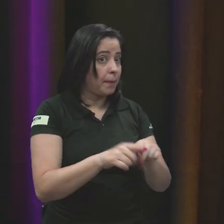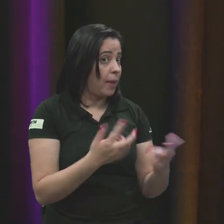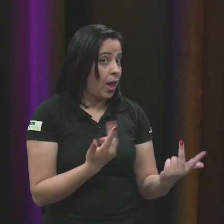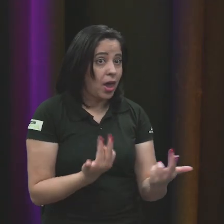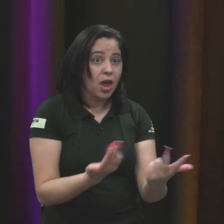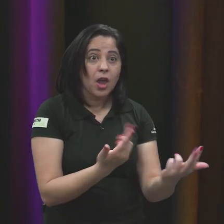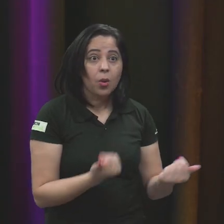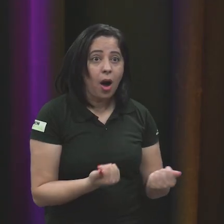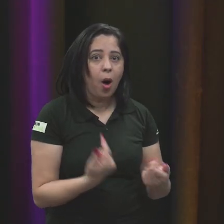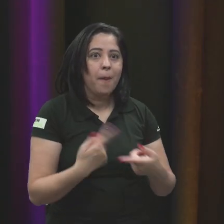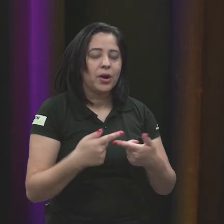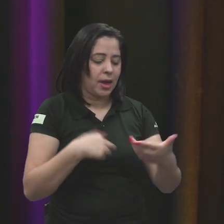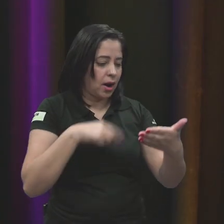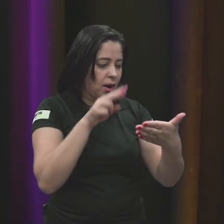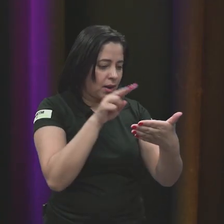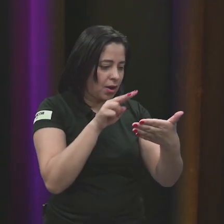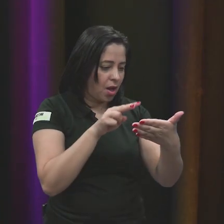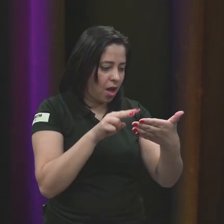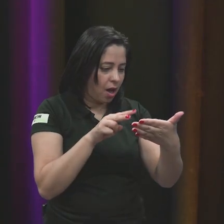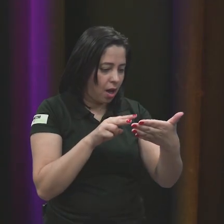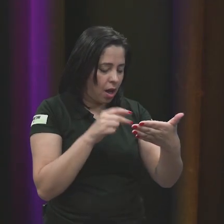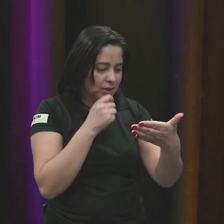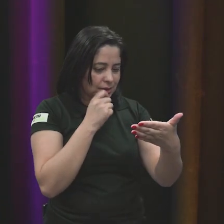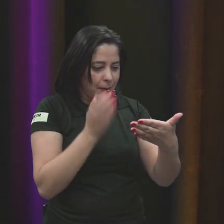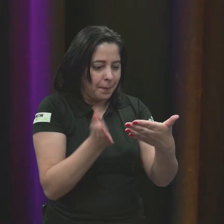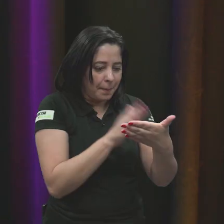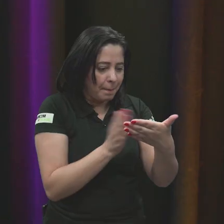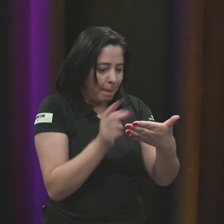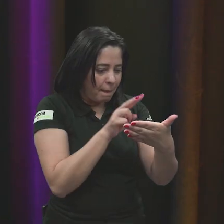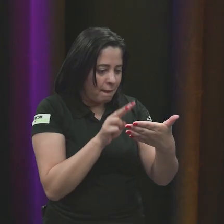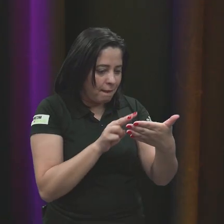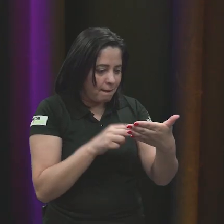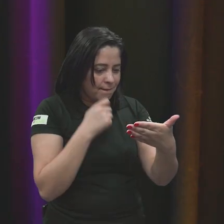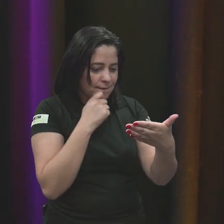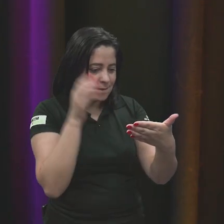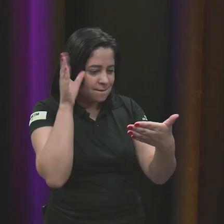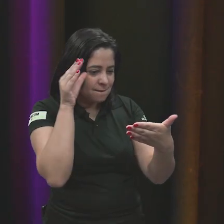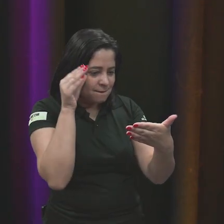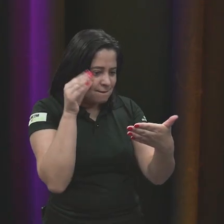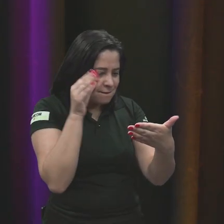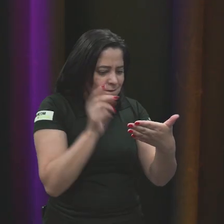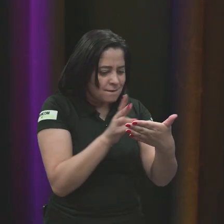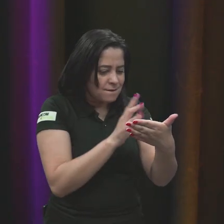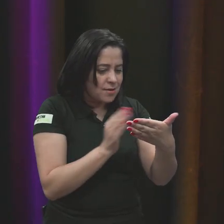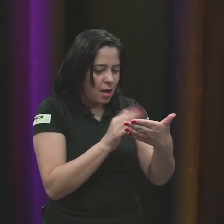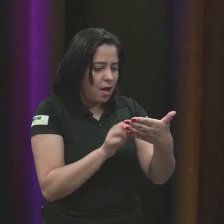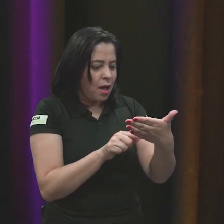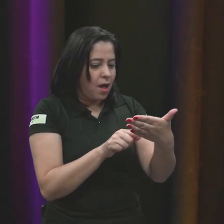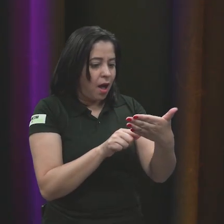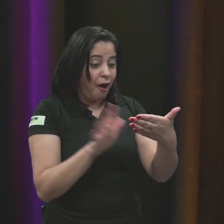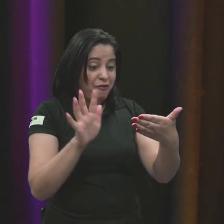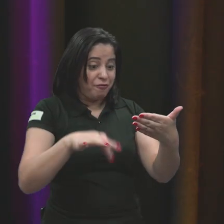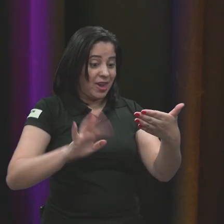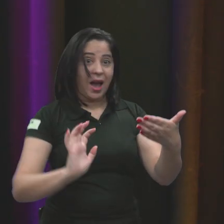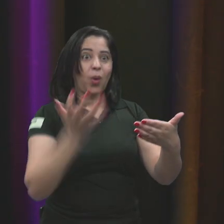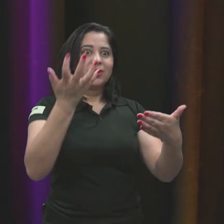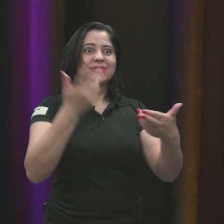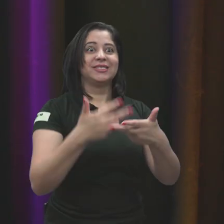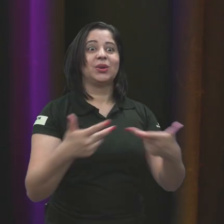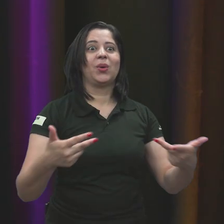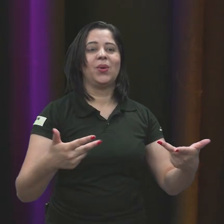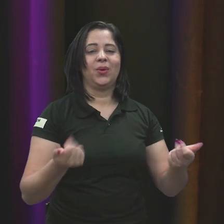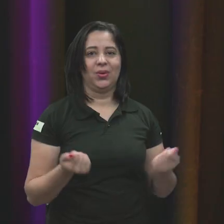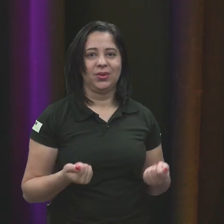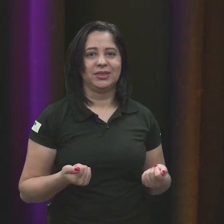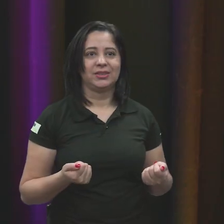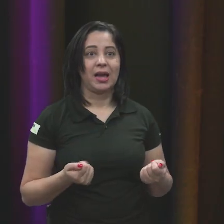vai acontecer depois, né? Então, quando a gente trabalha até o suspense, assim, né? Eu crio alguns roteiros, né, de cinema, a gente